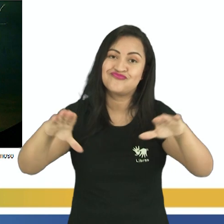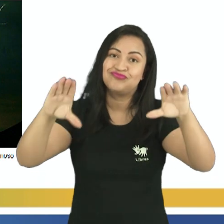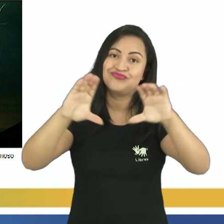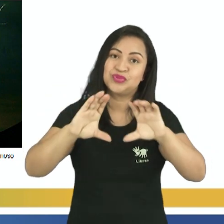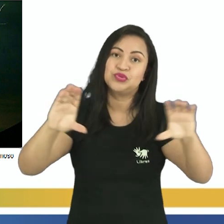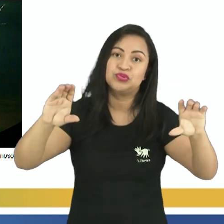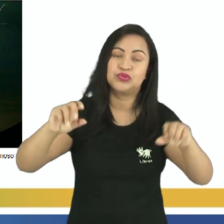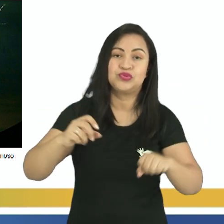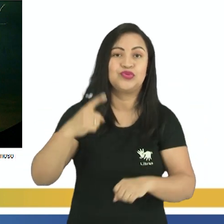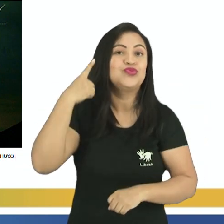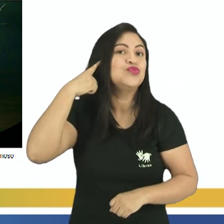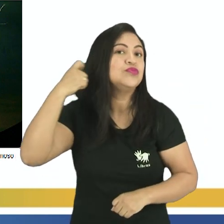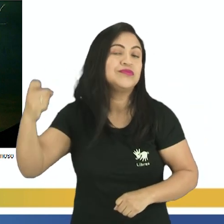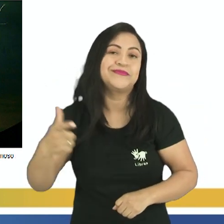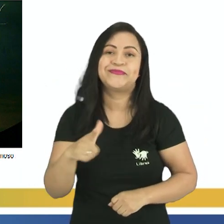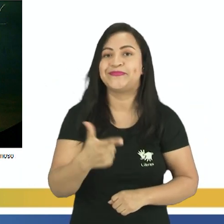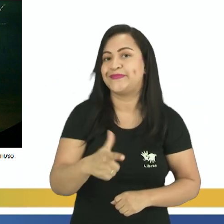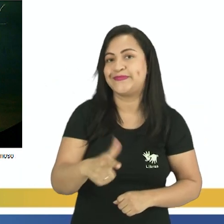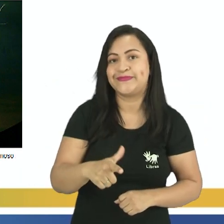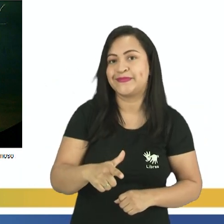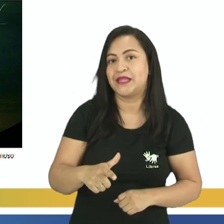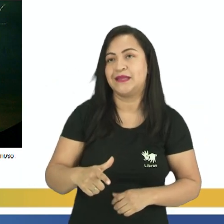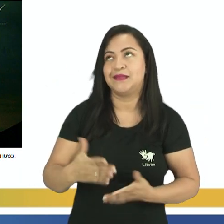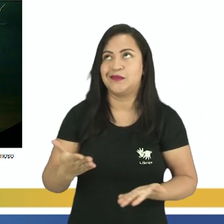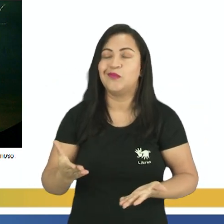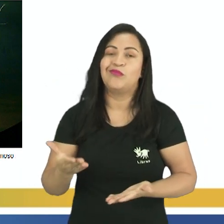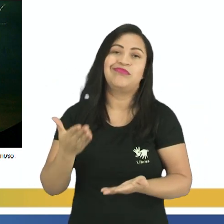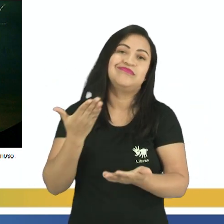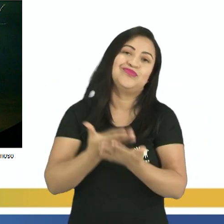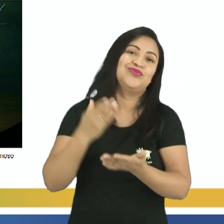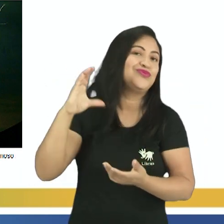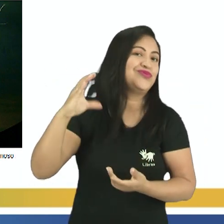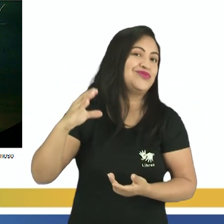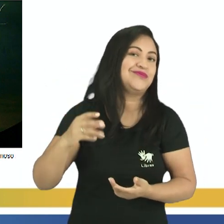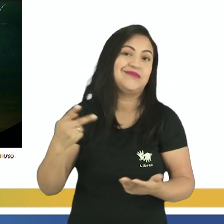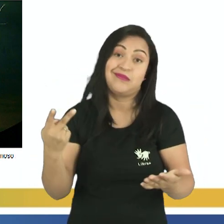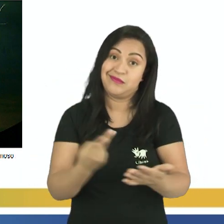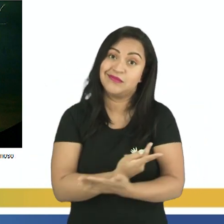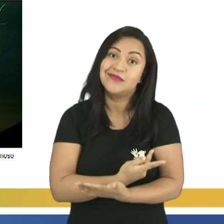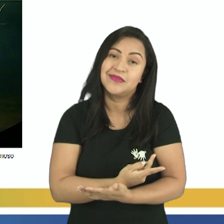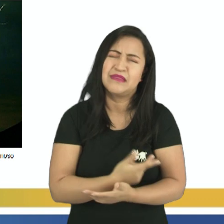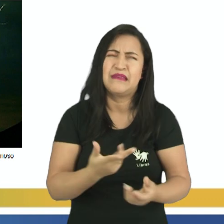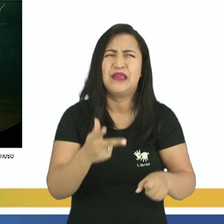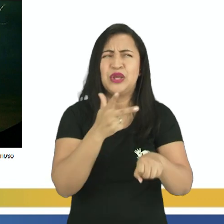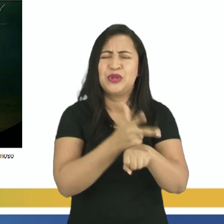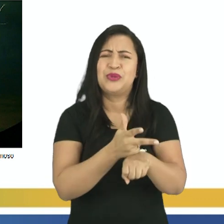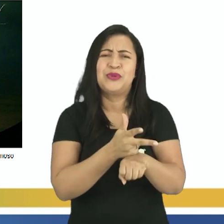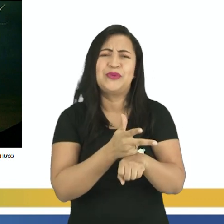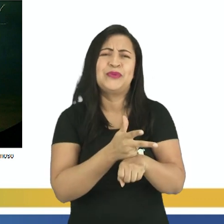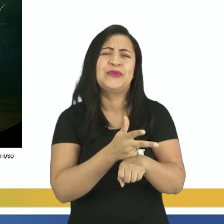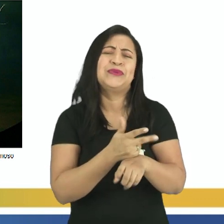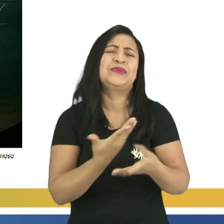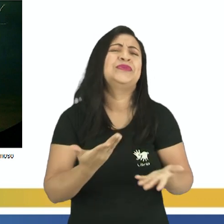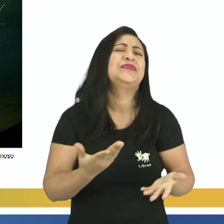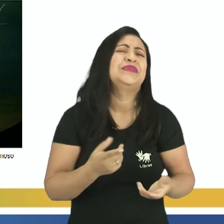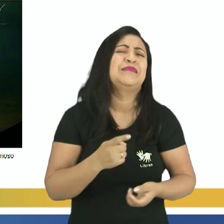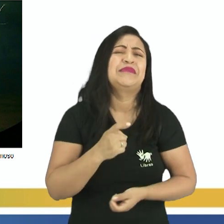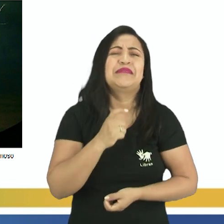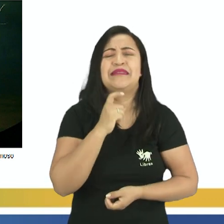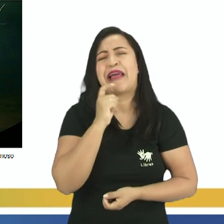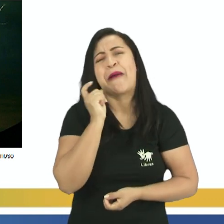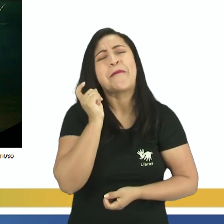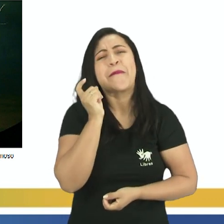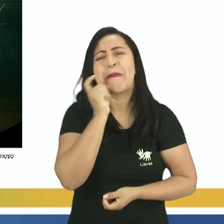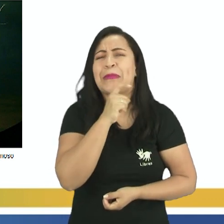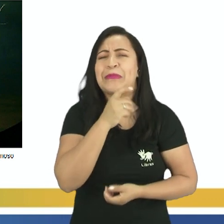do som. Então, do ponto de vista científico, isso é um erro. Então o cinema está enganando a gente? Não.